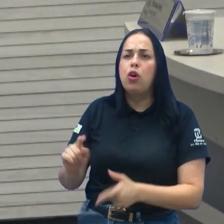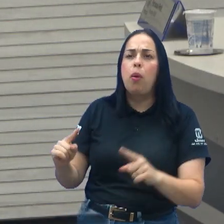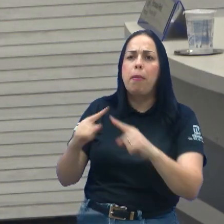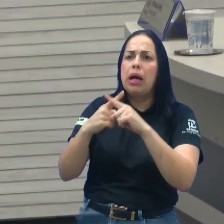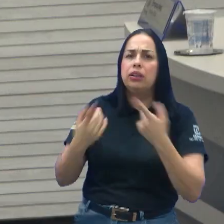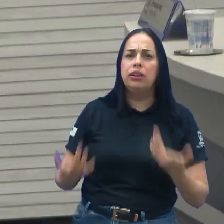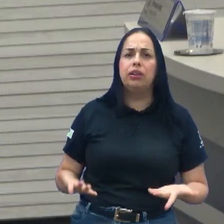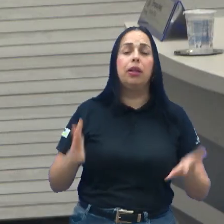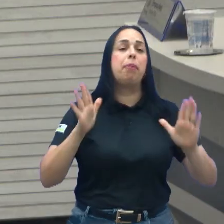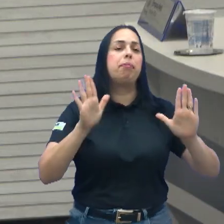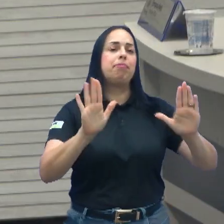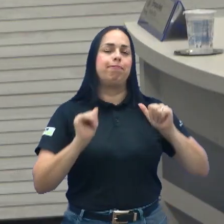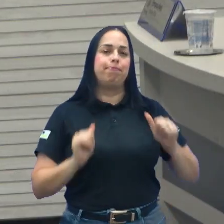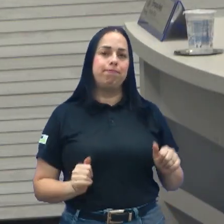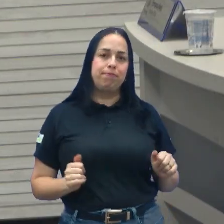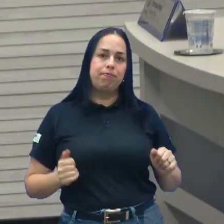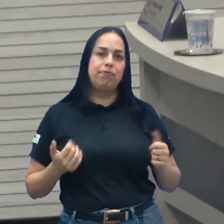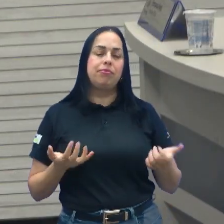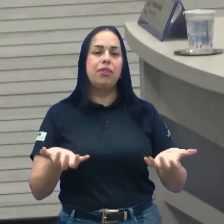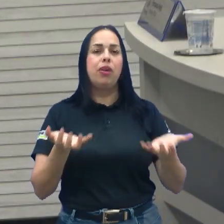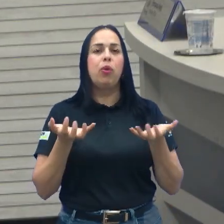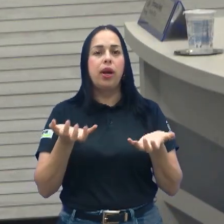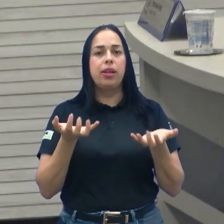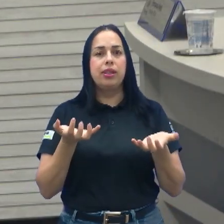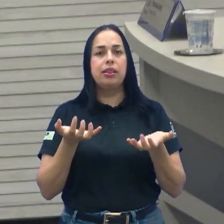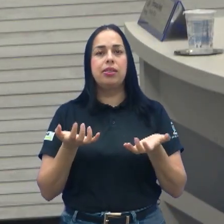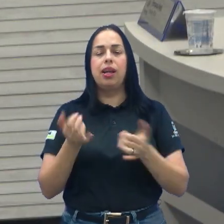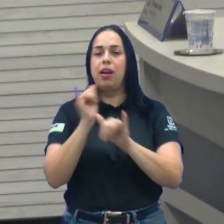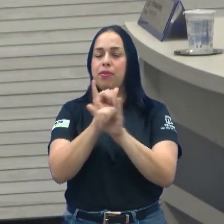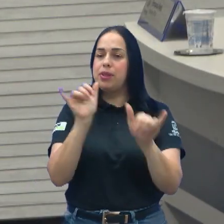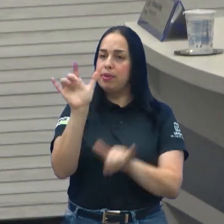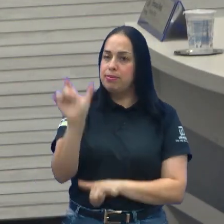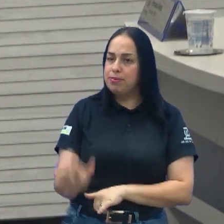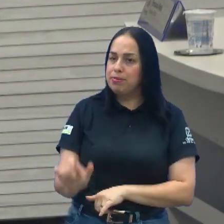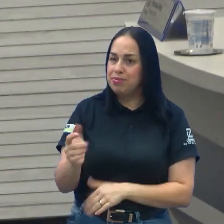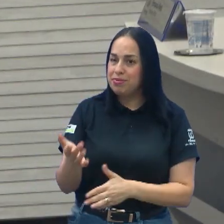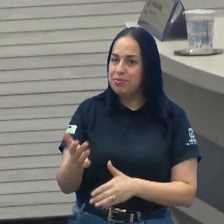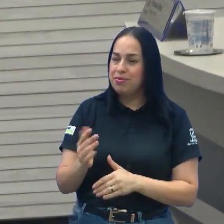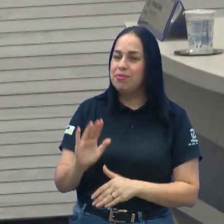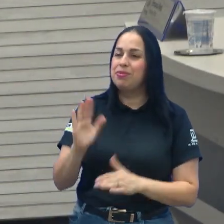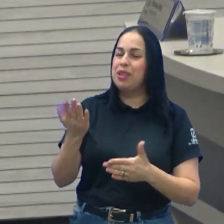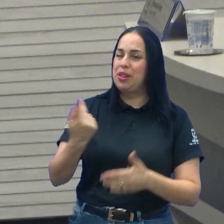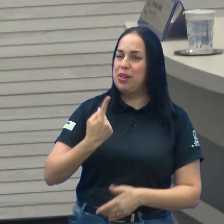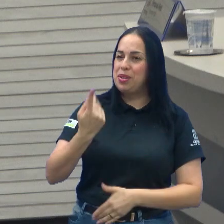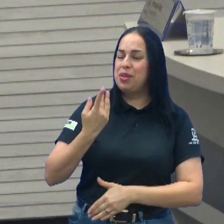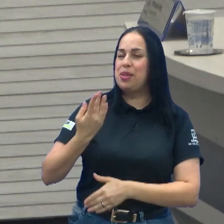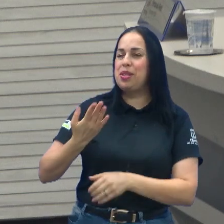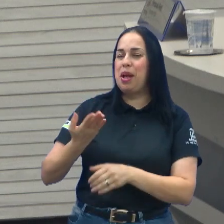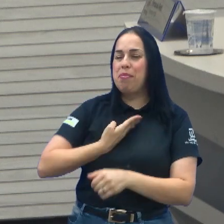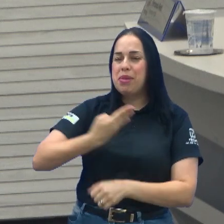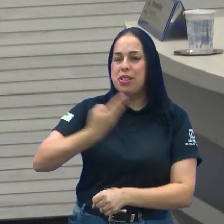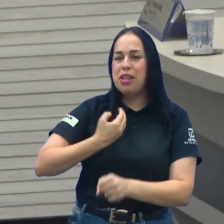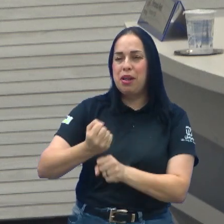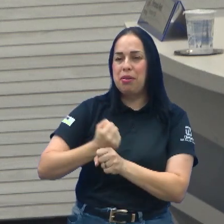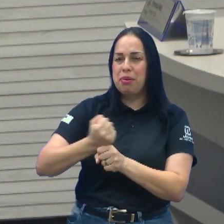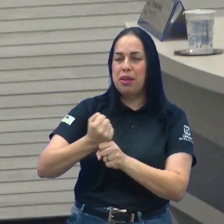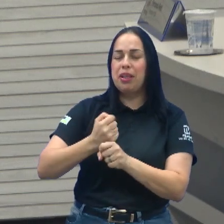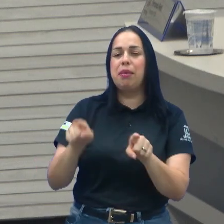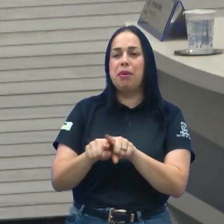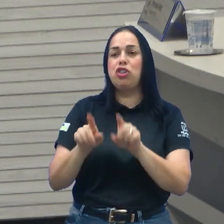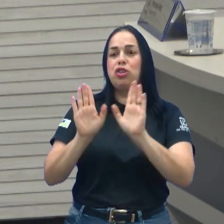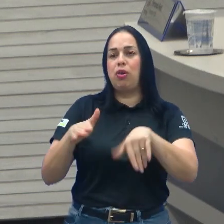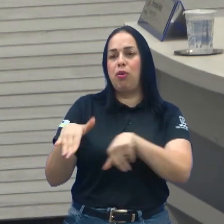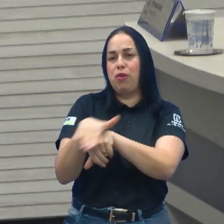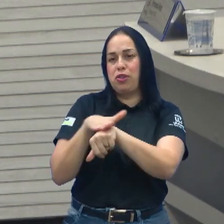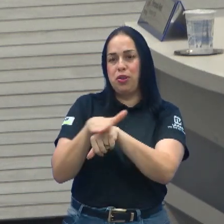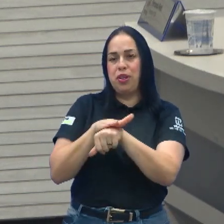Mas, enfim, presidente, quero aqui registrar, Wanderson, toda a nossa amizade ao longo desse tempo, e como a gente falou no gabinete, eu